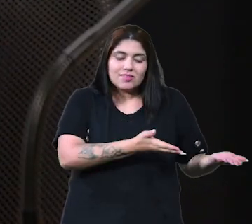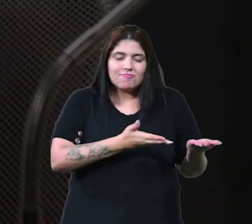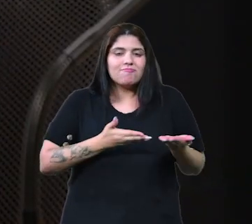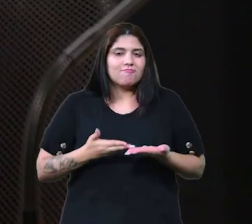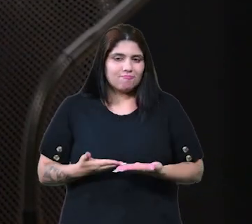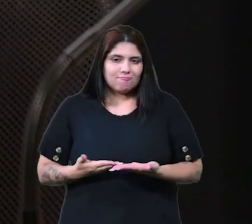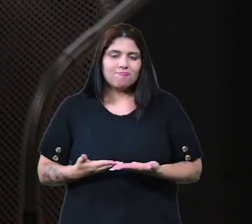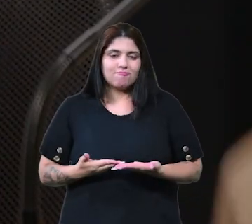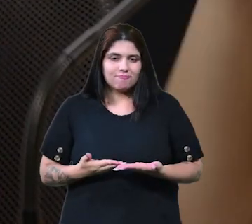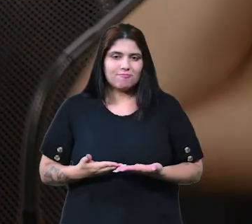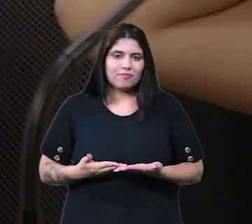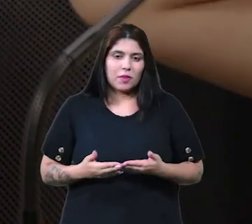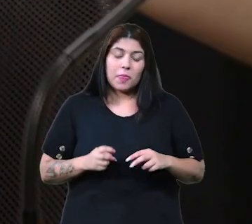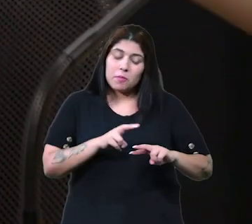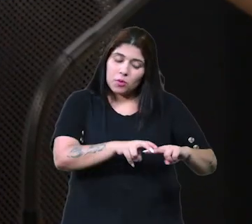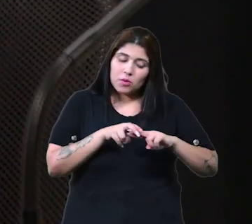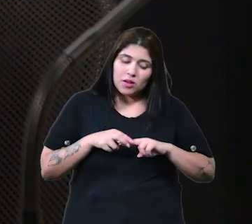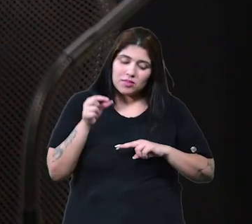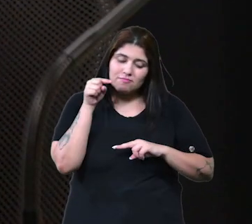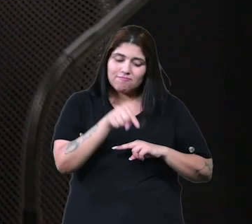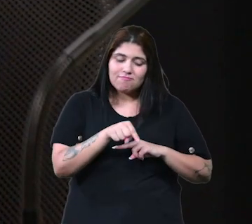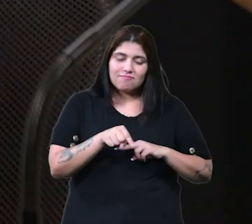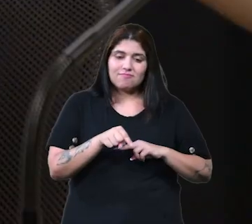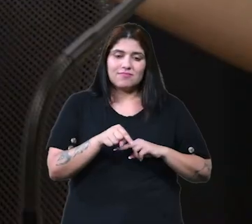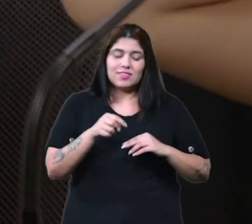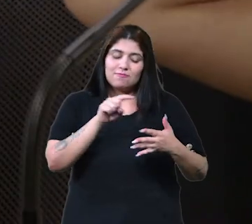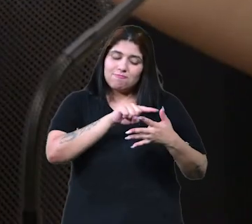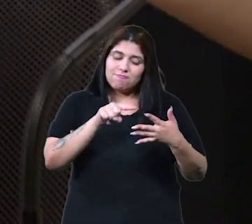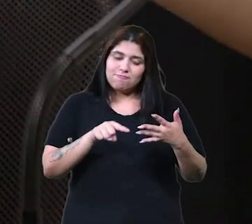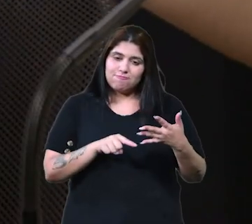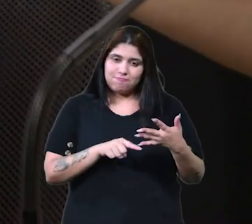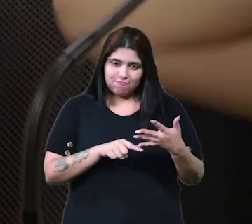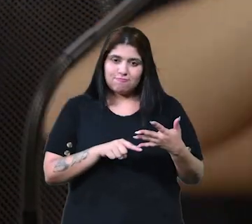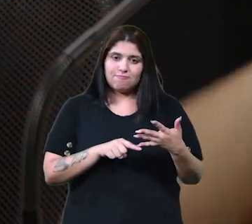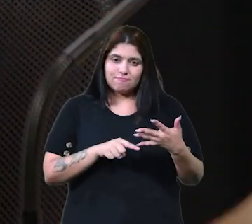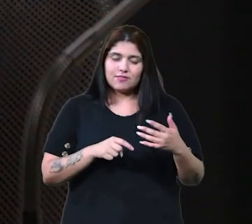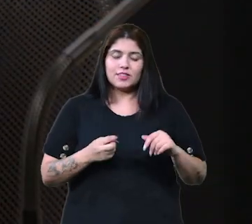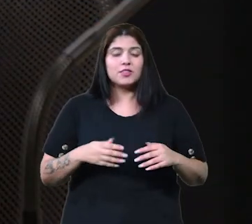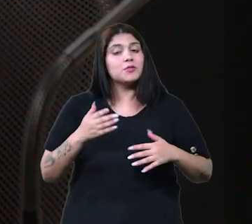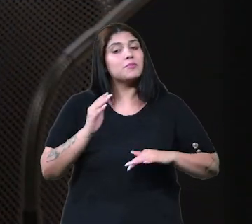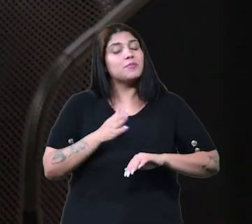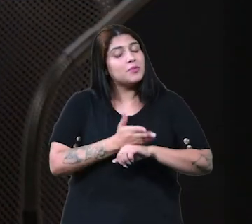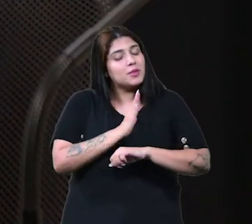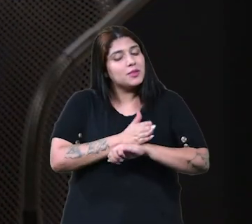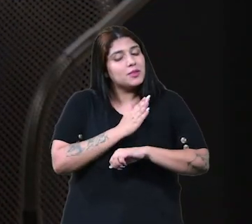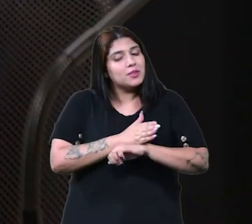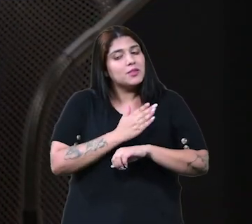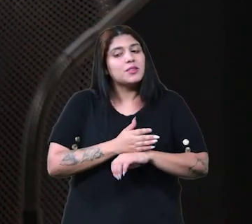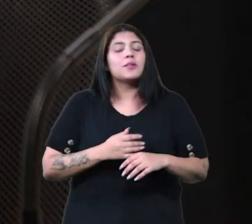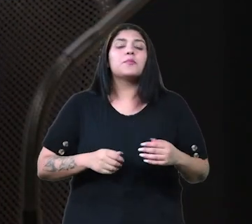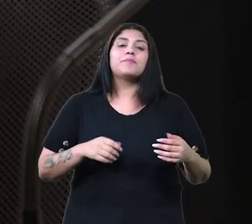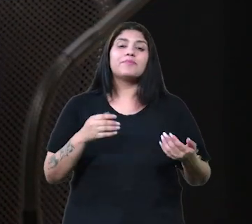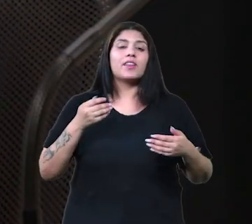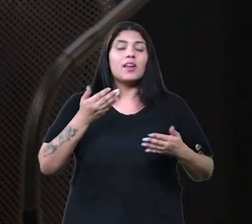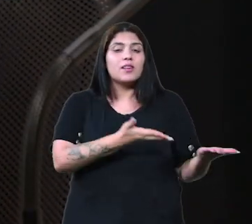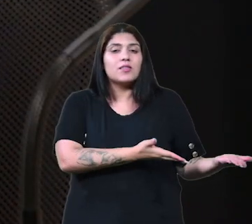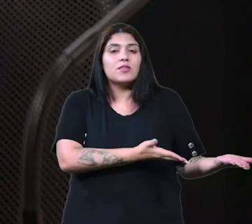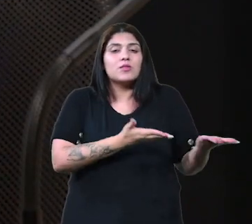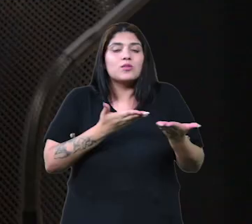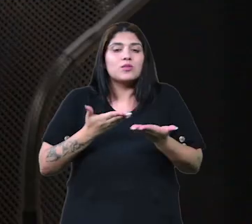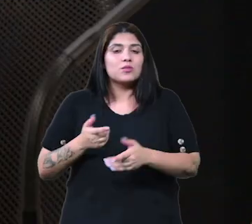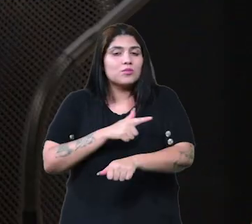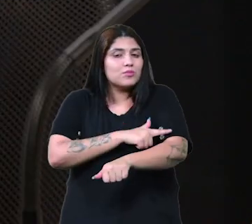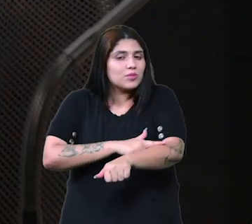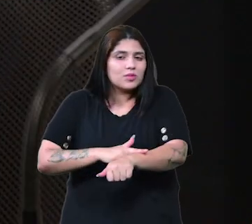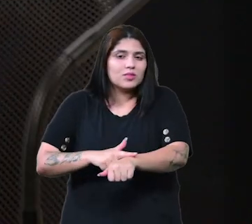meio dessas dimensões que a gente pratica a hospitalidade. E aí, como eu estava te falando, por mais que seja comumente